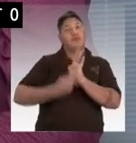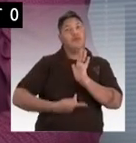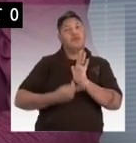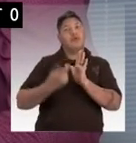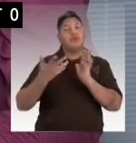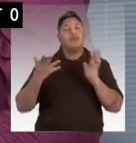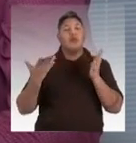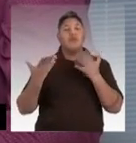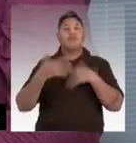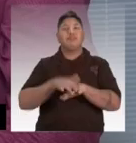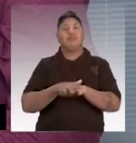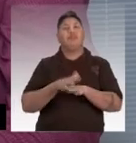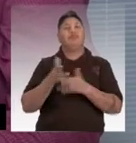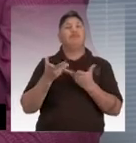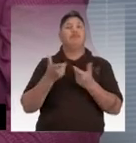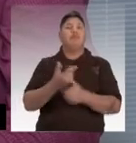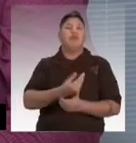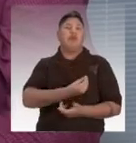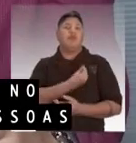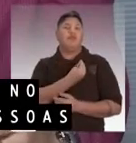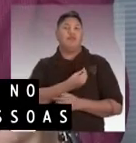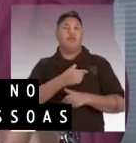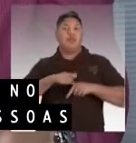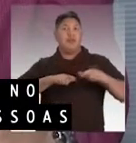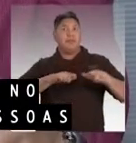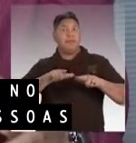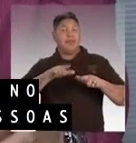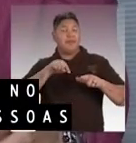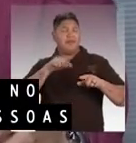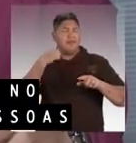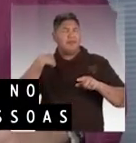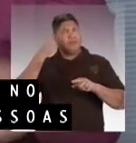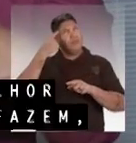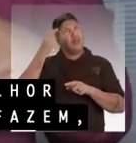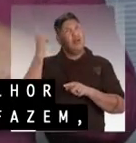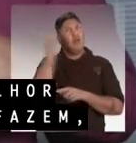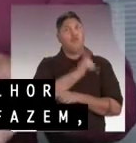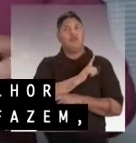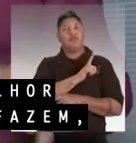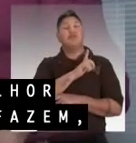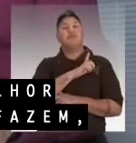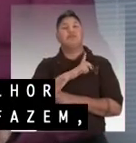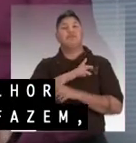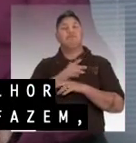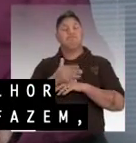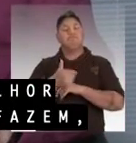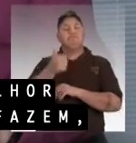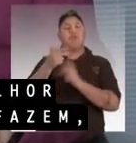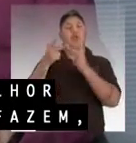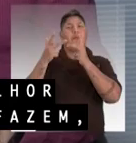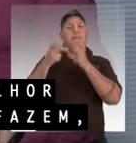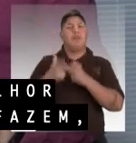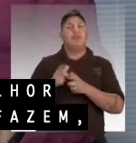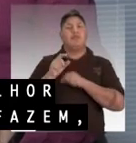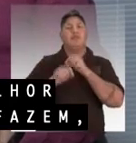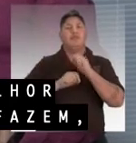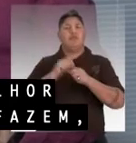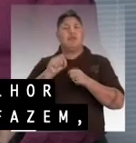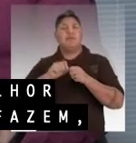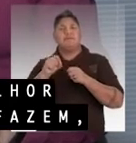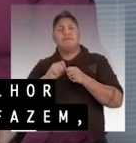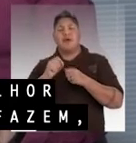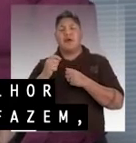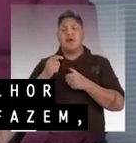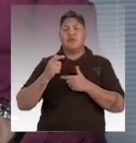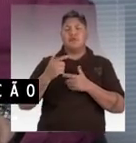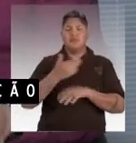de implementação da qualidade de vida no trabalho. Trabalhou bastante no sentido de que as pessoas consigam ter uma melhor